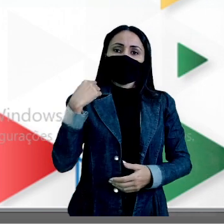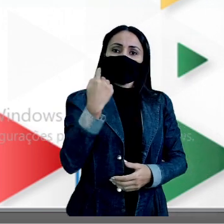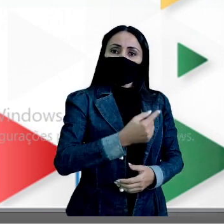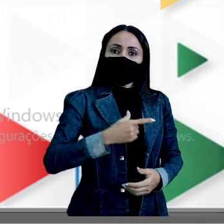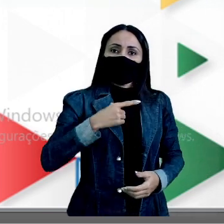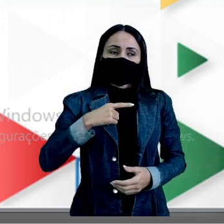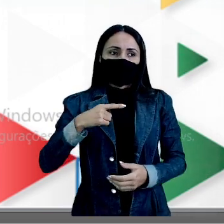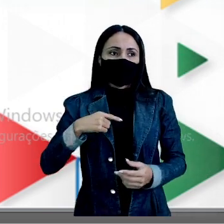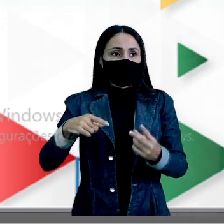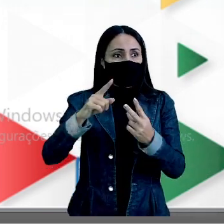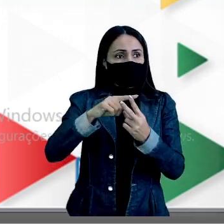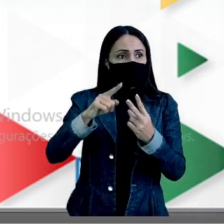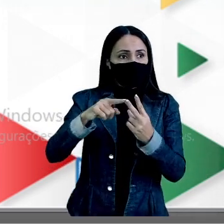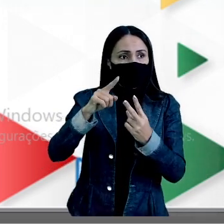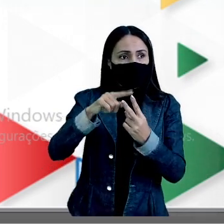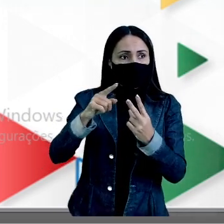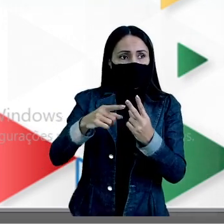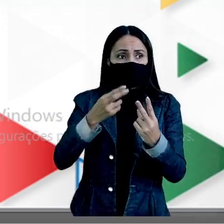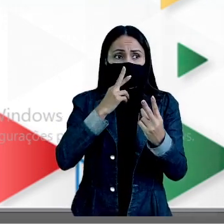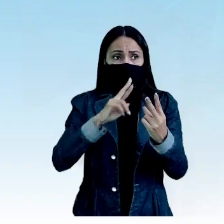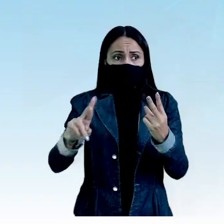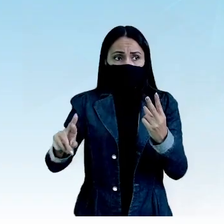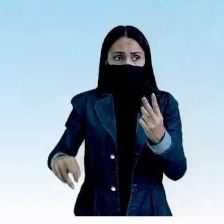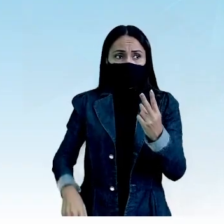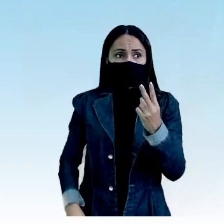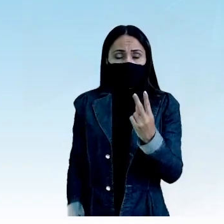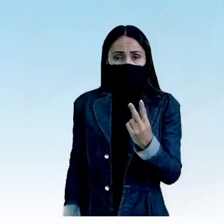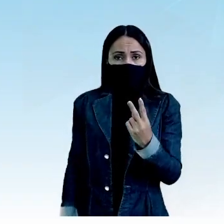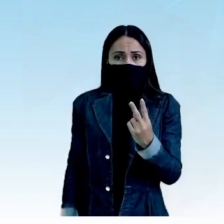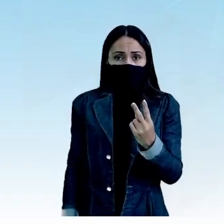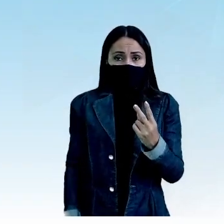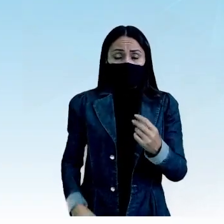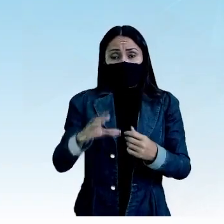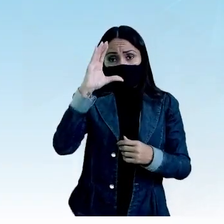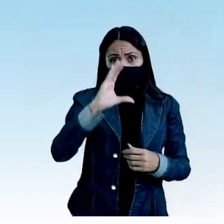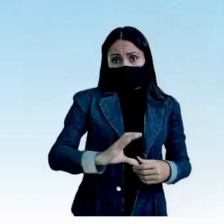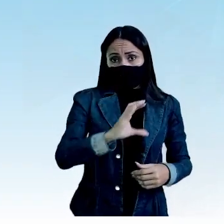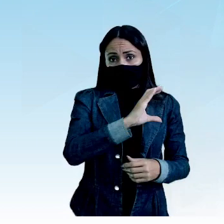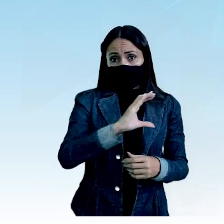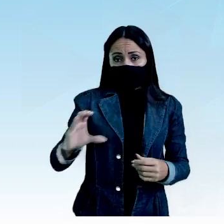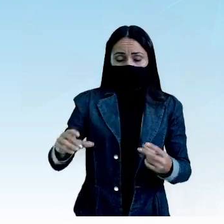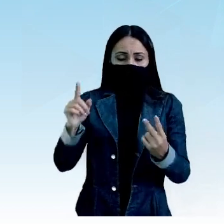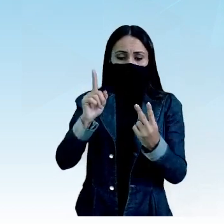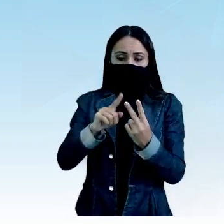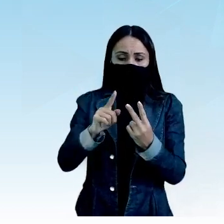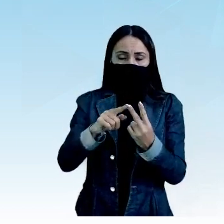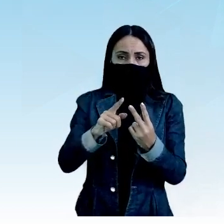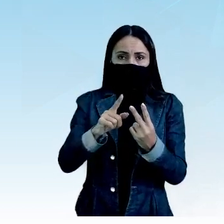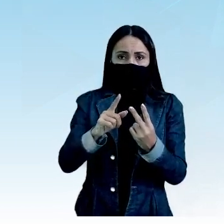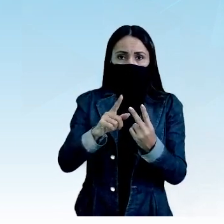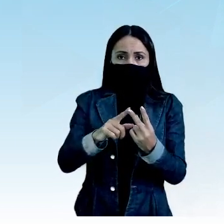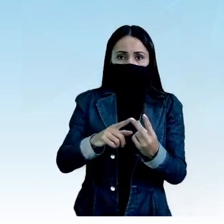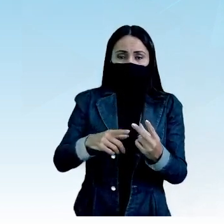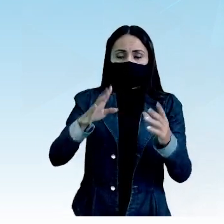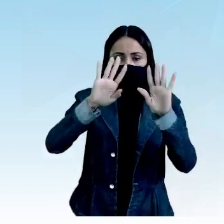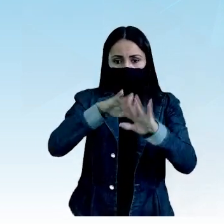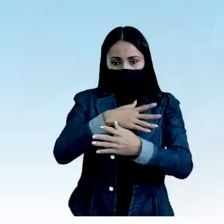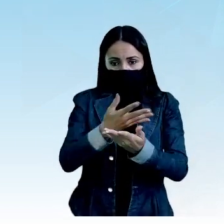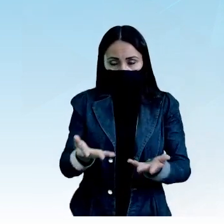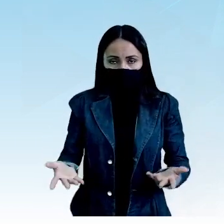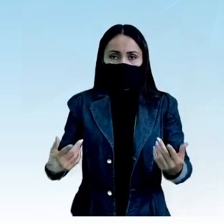duas manifestações religiosas, né? Nós temos aí o catolicismo, nós temos aí que ele é um Calunga, tanta coisa que se pode observar.